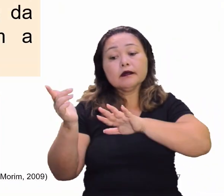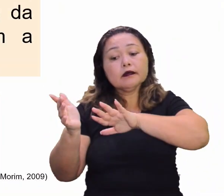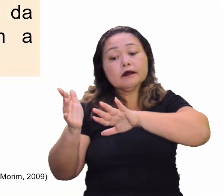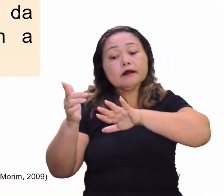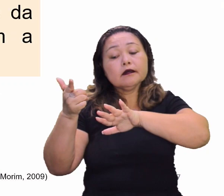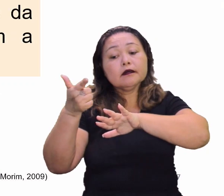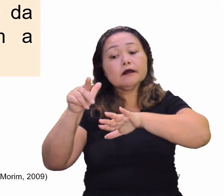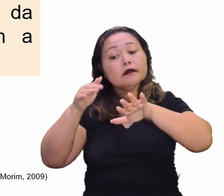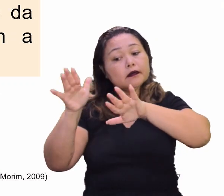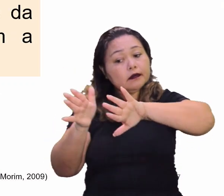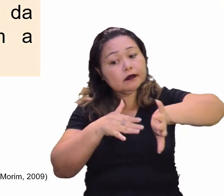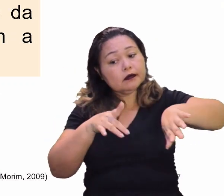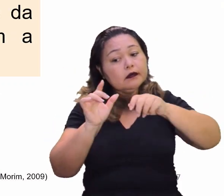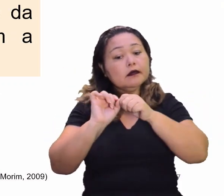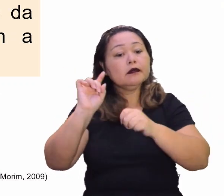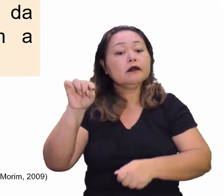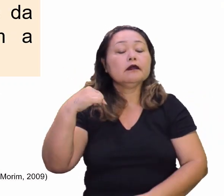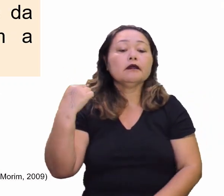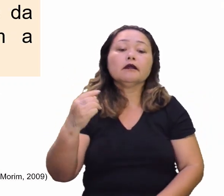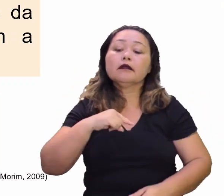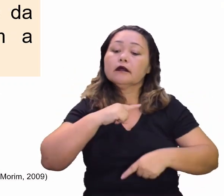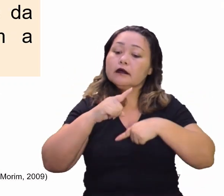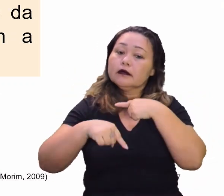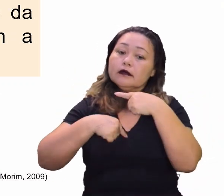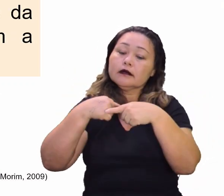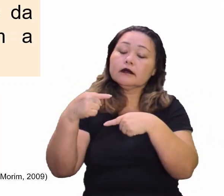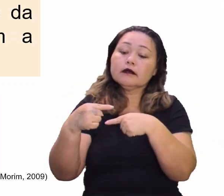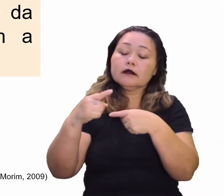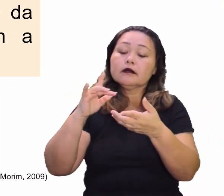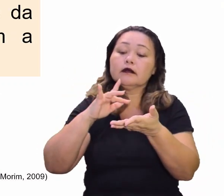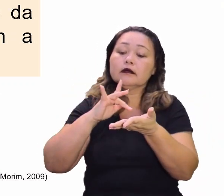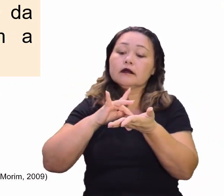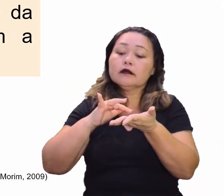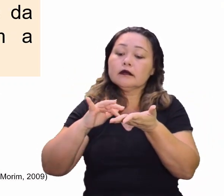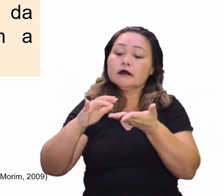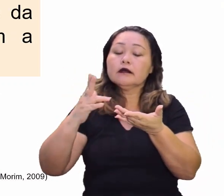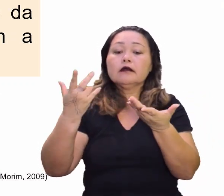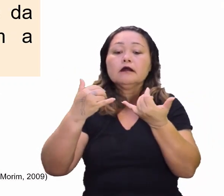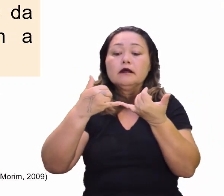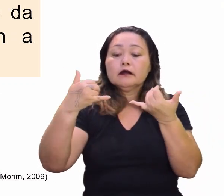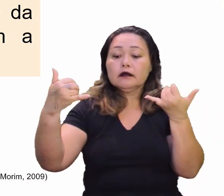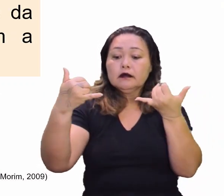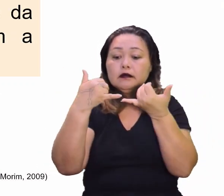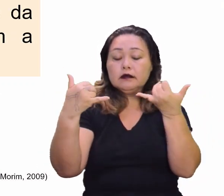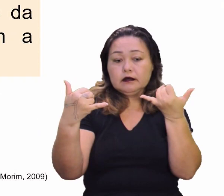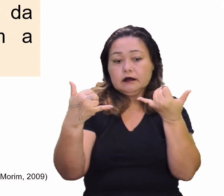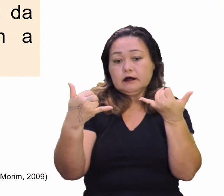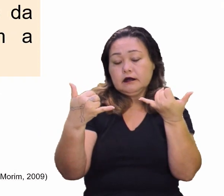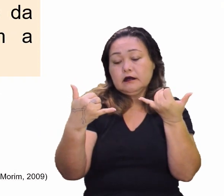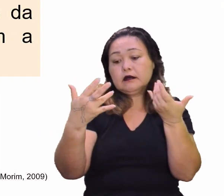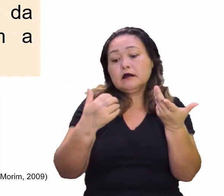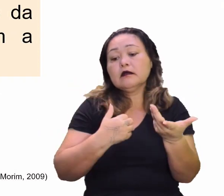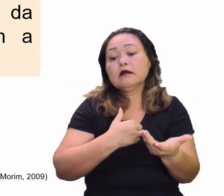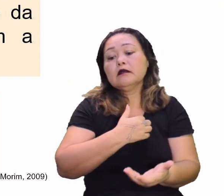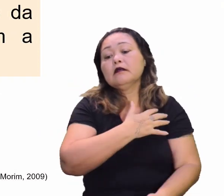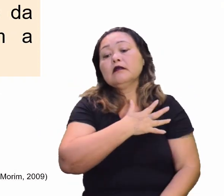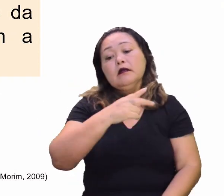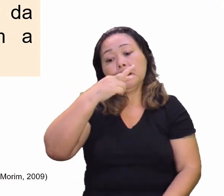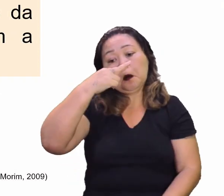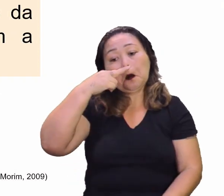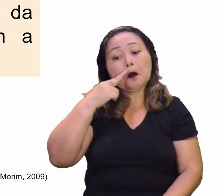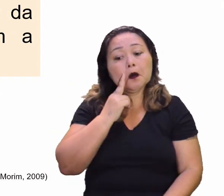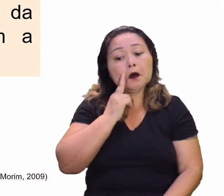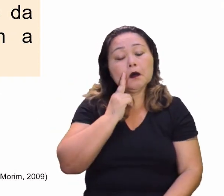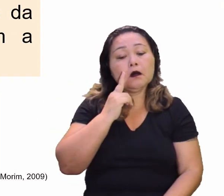né? Exatamente. E aí ela vem com o Marechal Rondon, que o ciclo telegráfico também